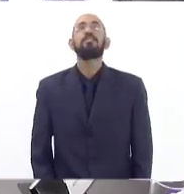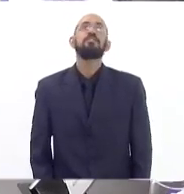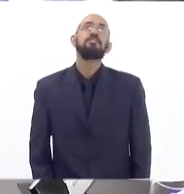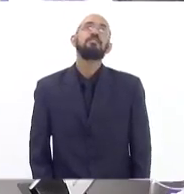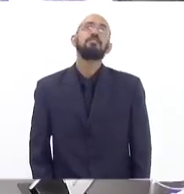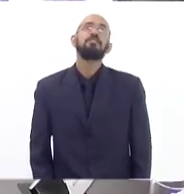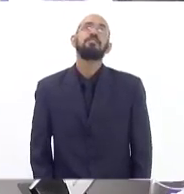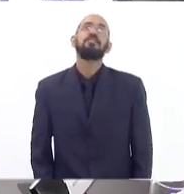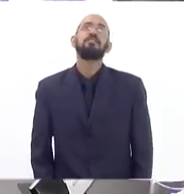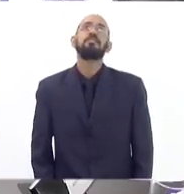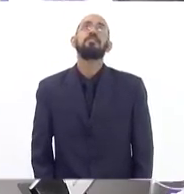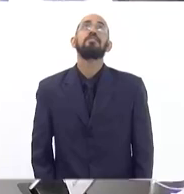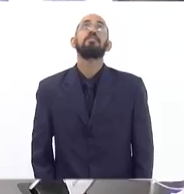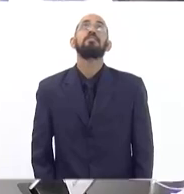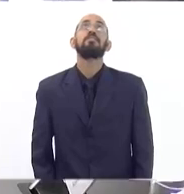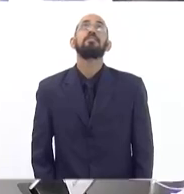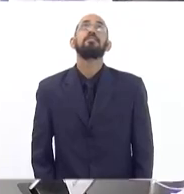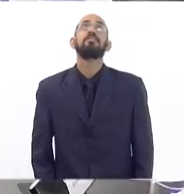acho